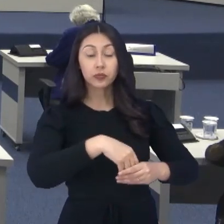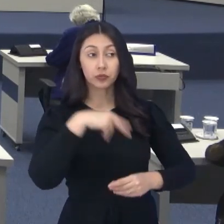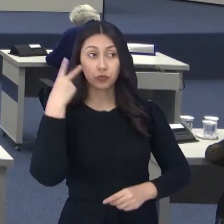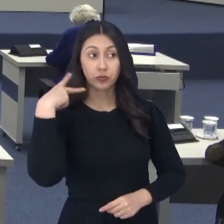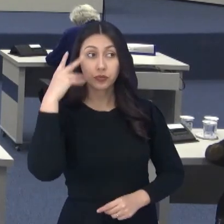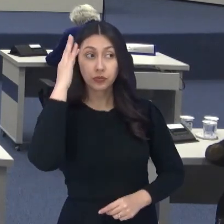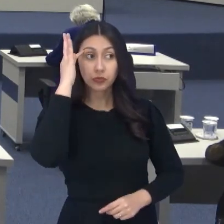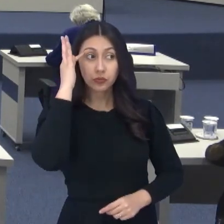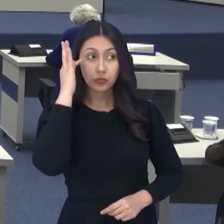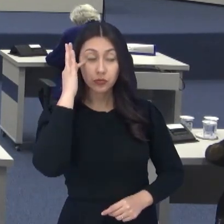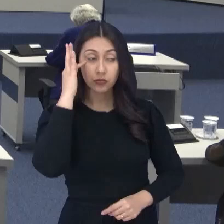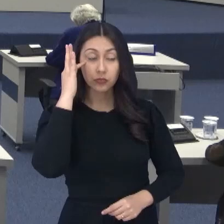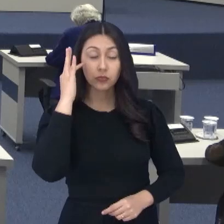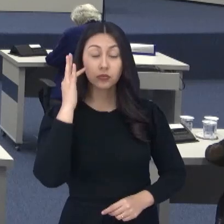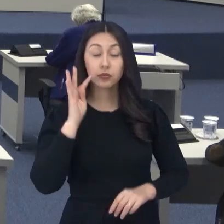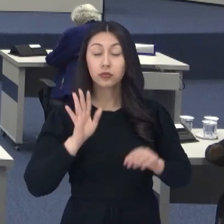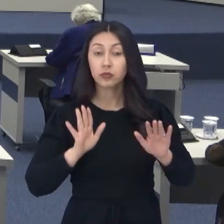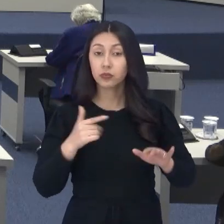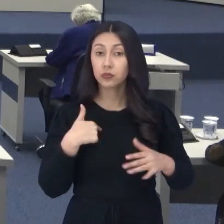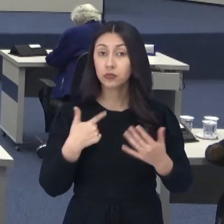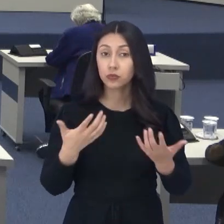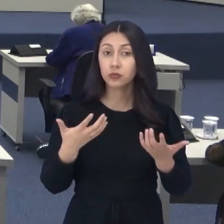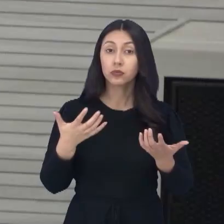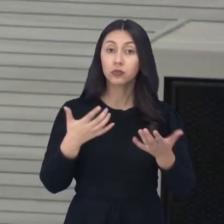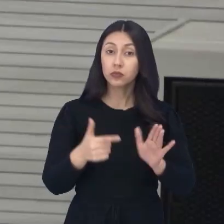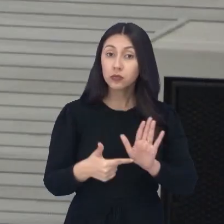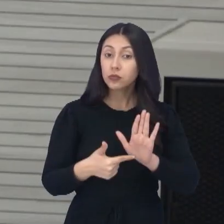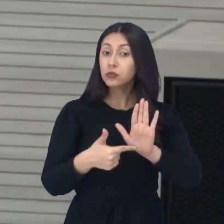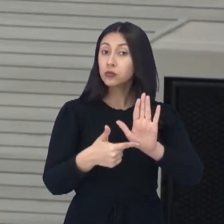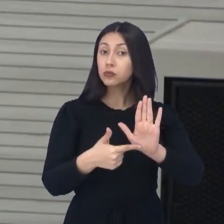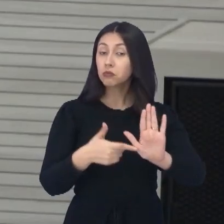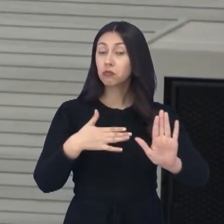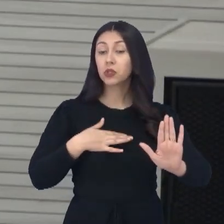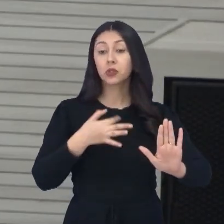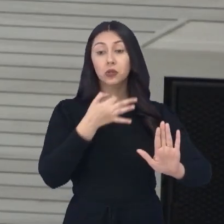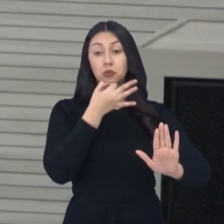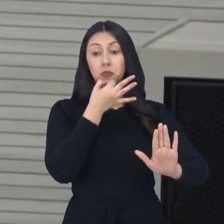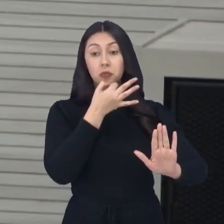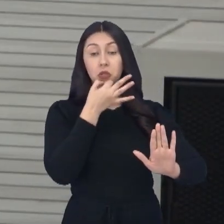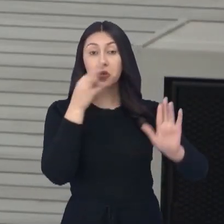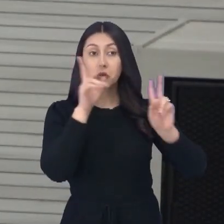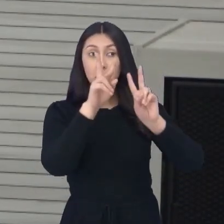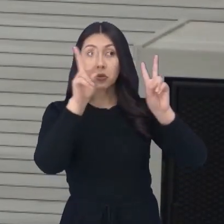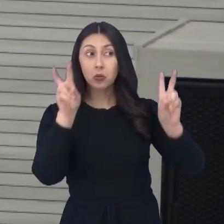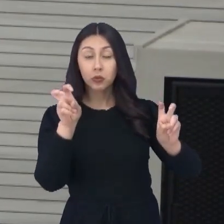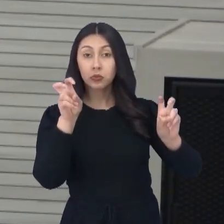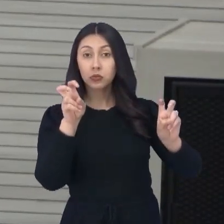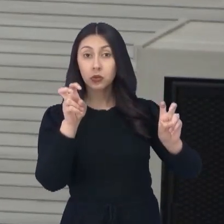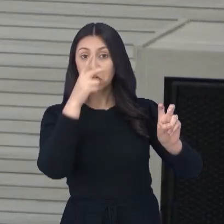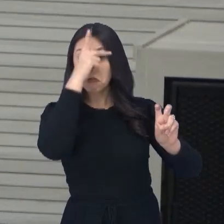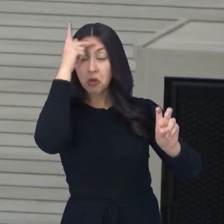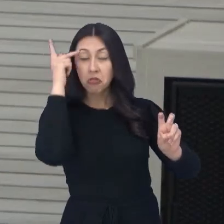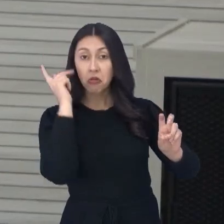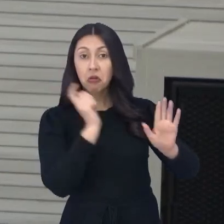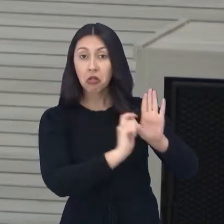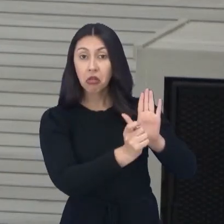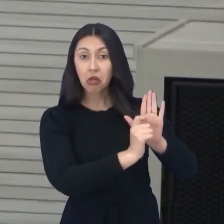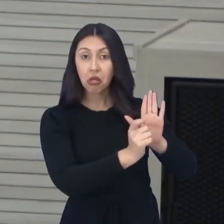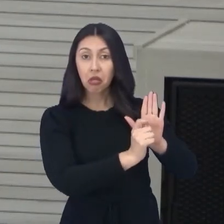iniciativa. Só gostaria, assim, de colocar o meu entendimento com relação à questão do usuário de